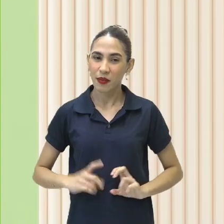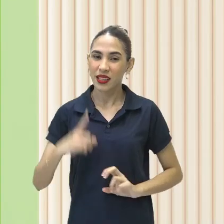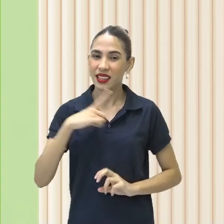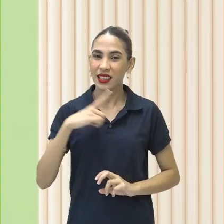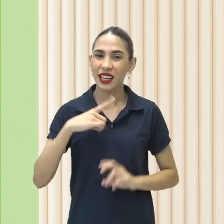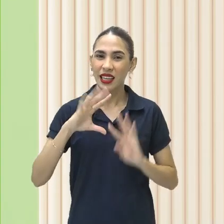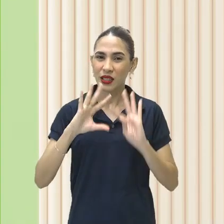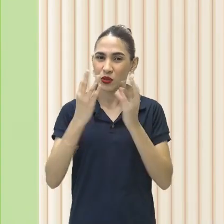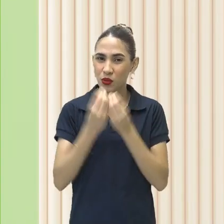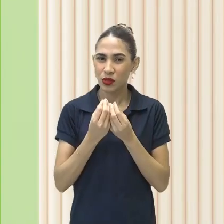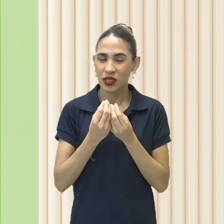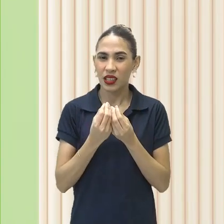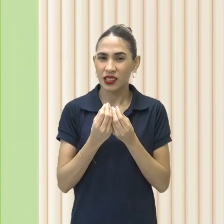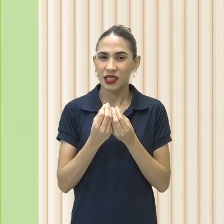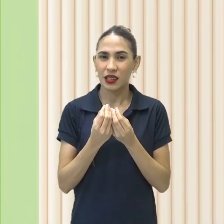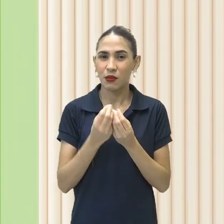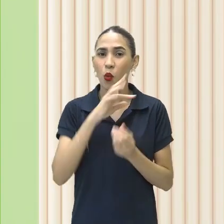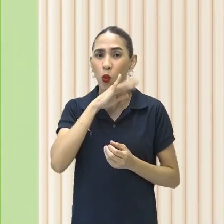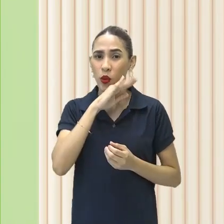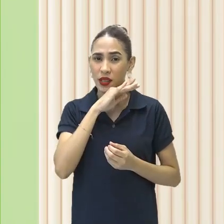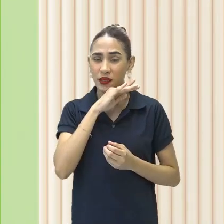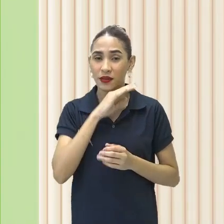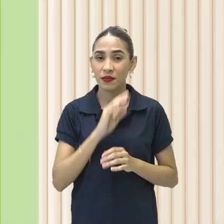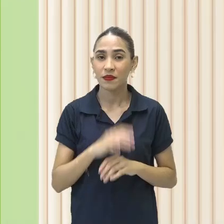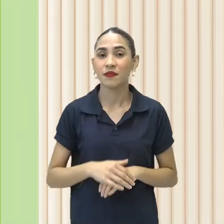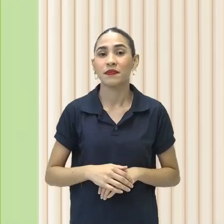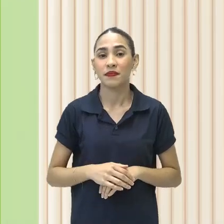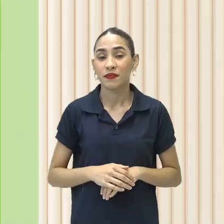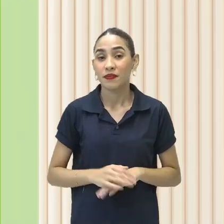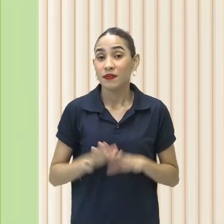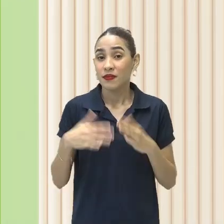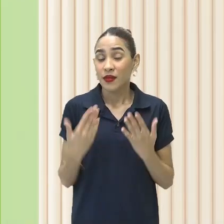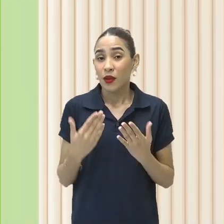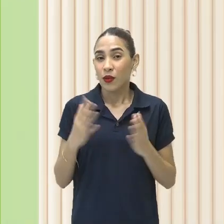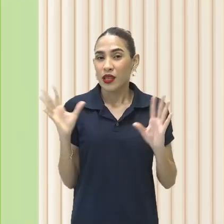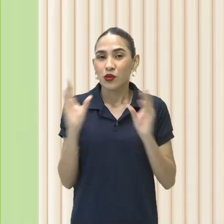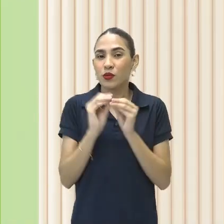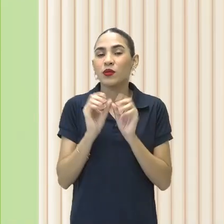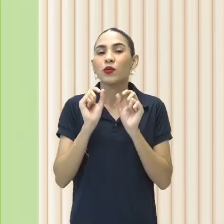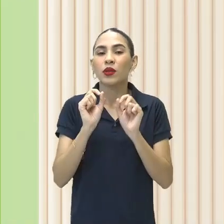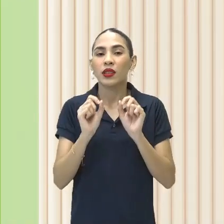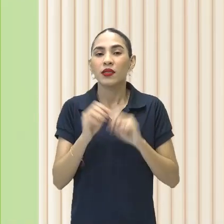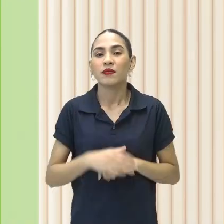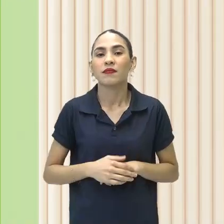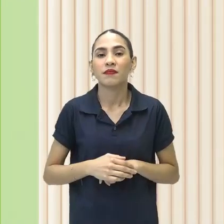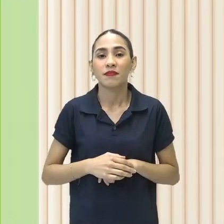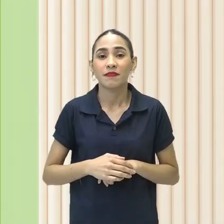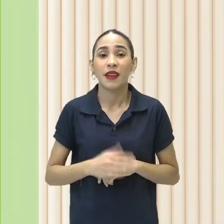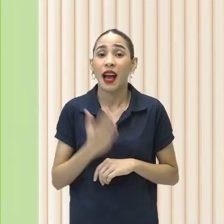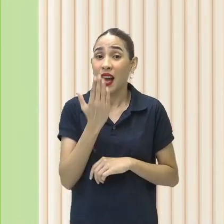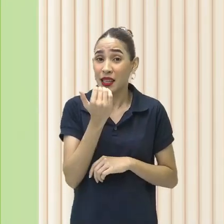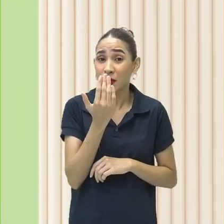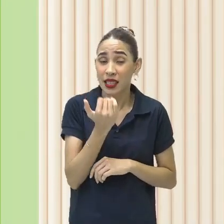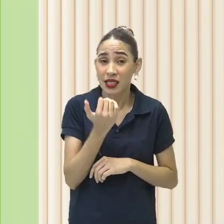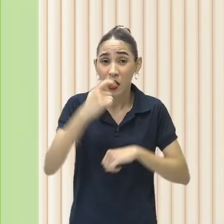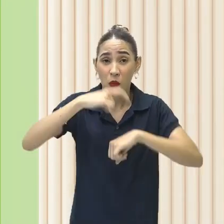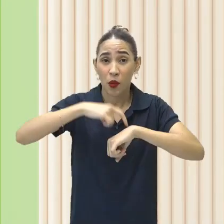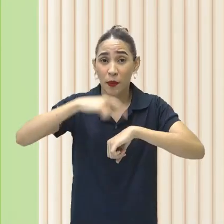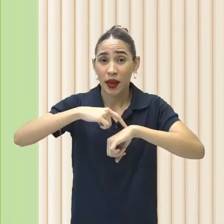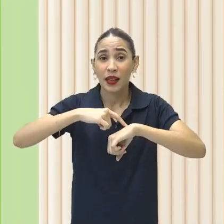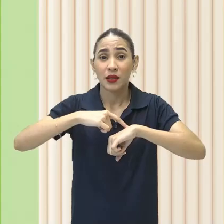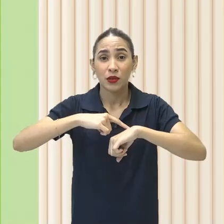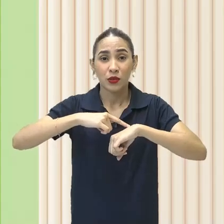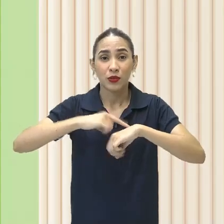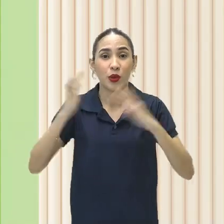coliformes fecais, né? O que, de forma resumida, significa que na alimentação ali, de alguma